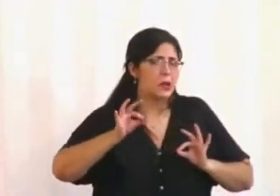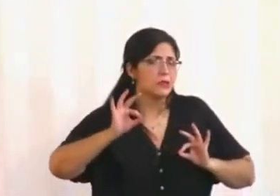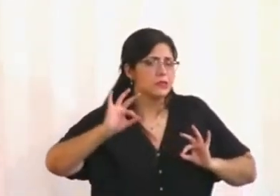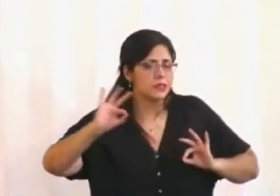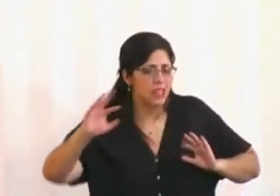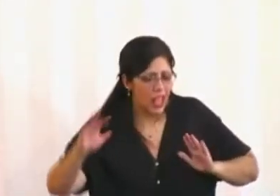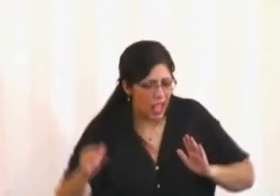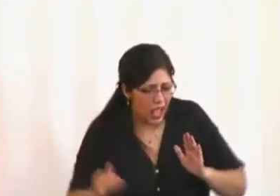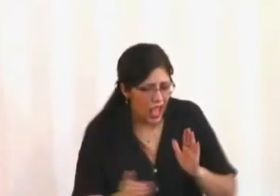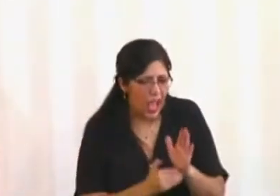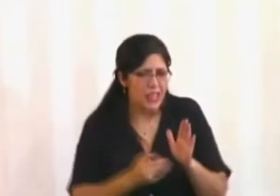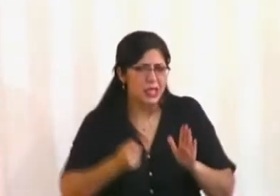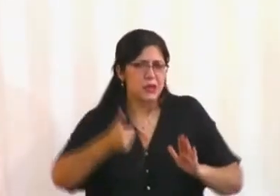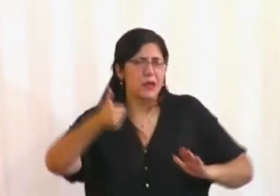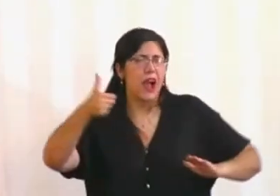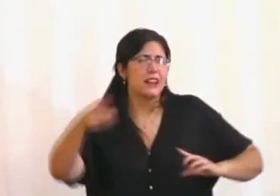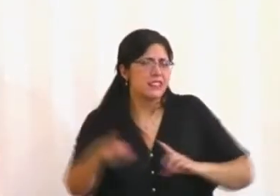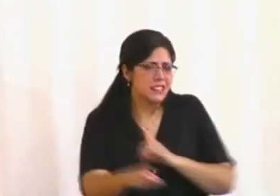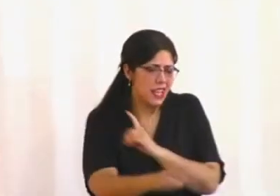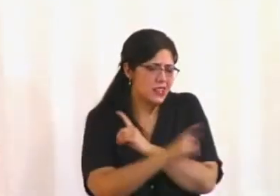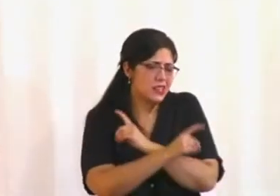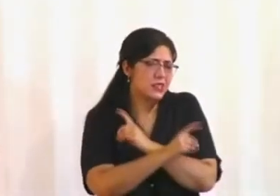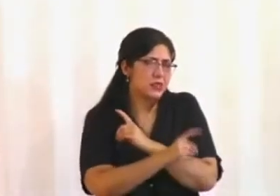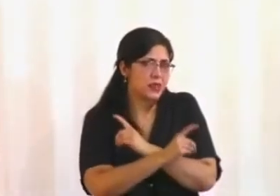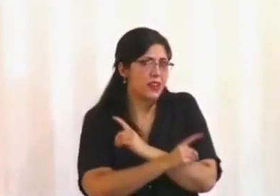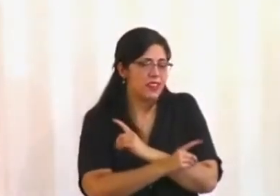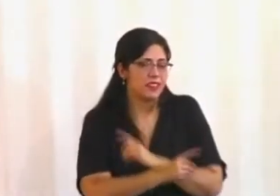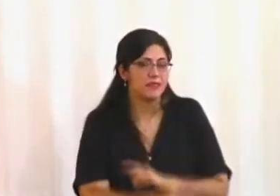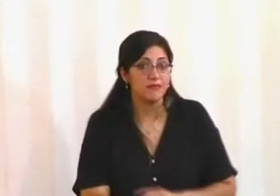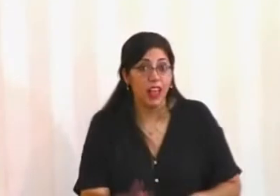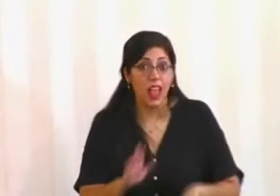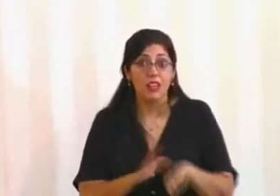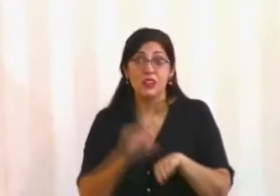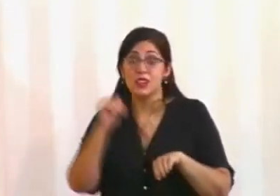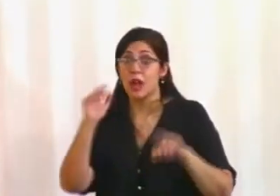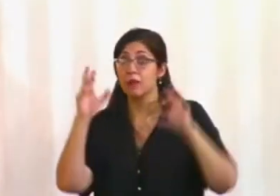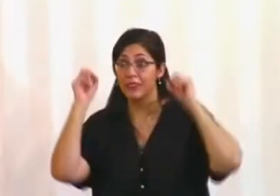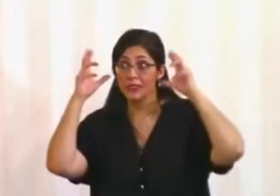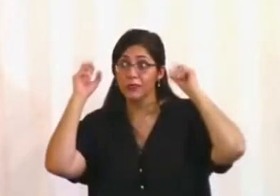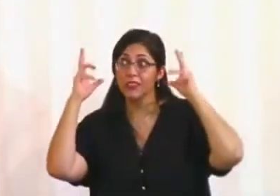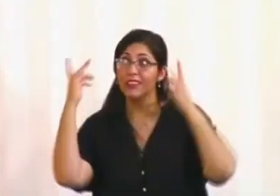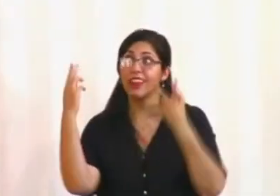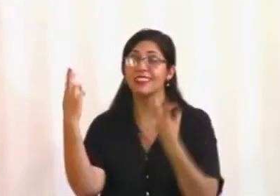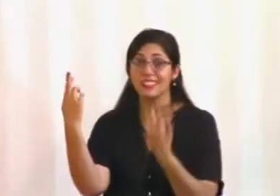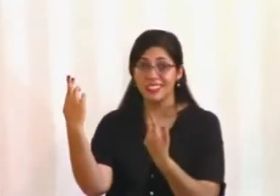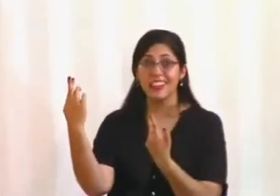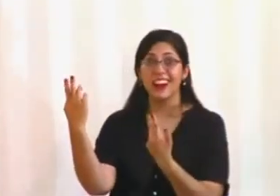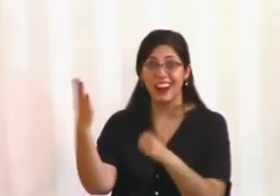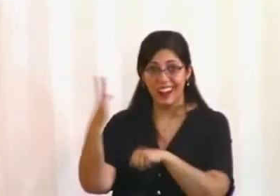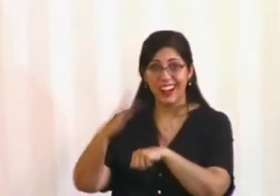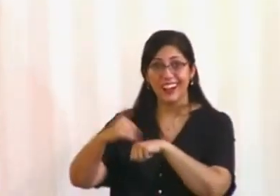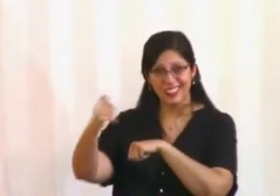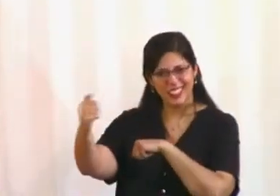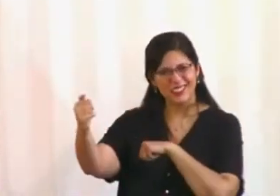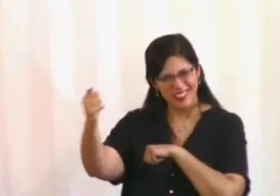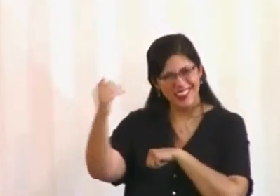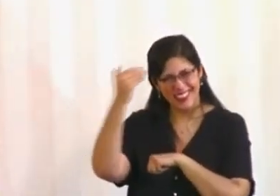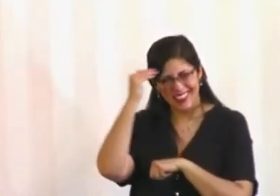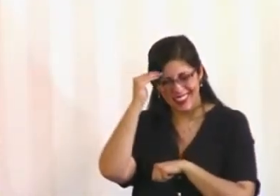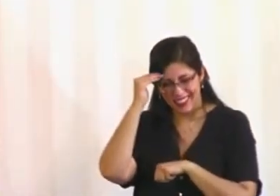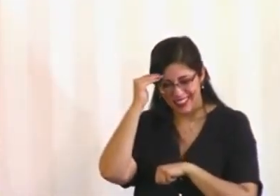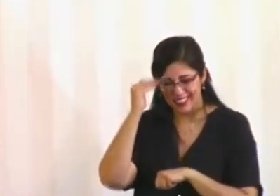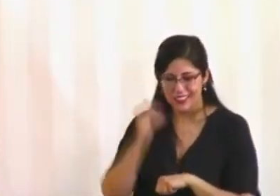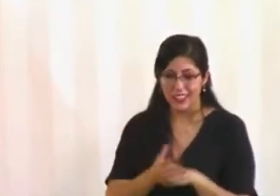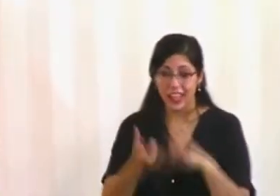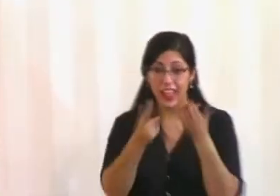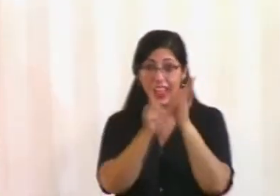a fronteira com o Egito de novo? Lugar significativo para o chamado de Moisés, lugar significativo porque foi ali que o Senhor mandou os mandamentos